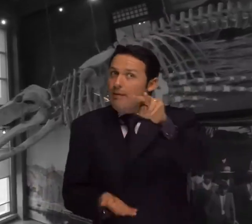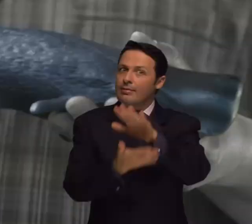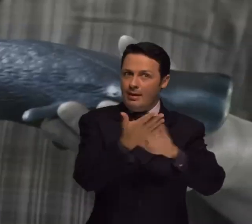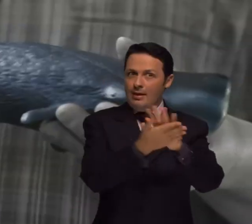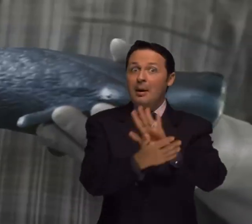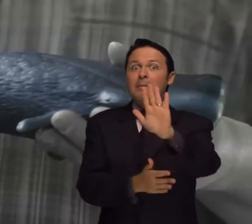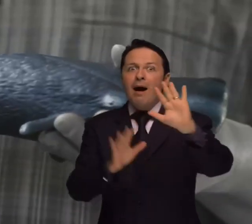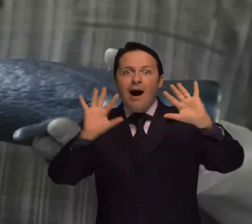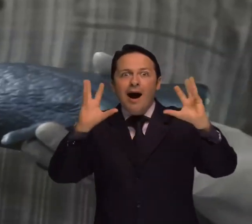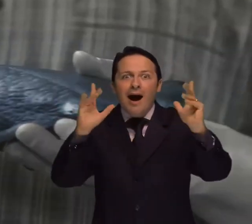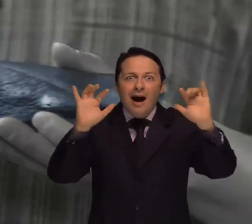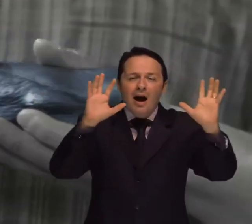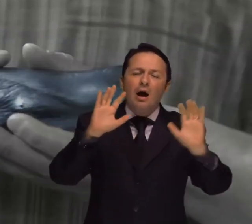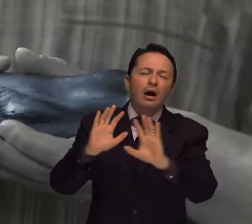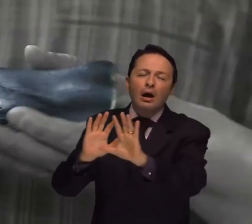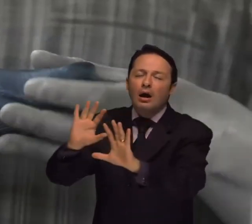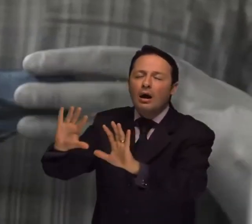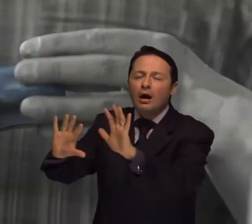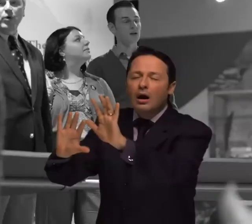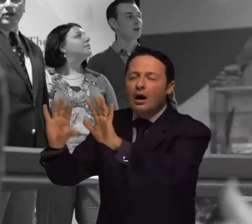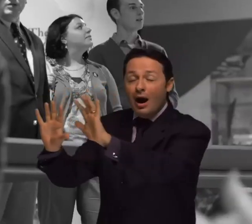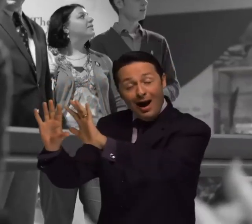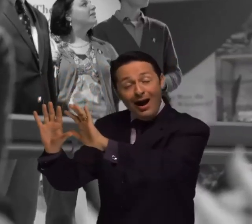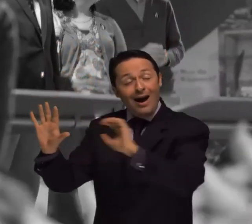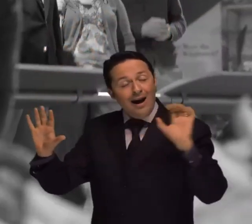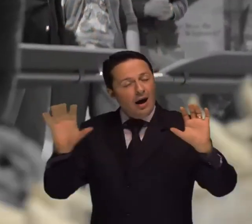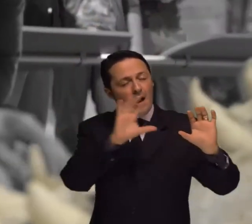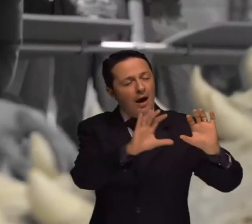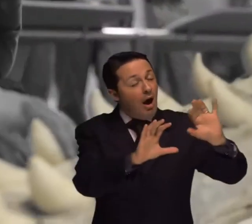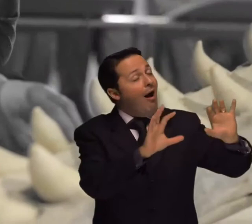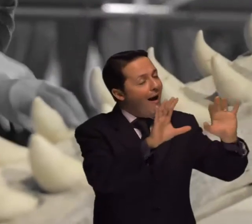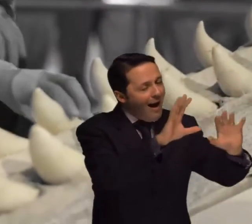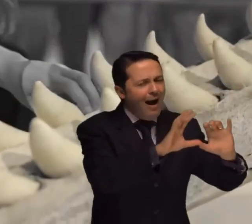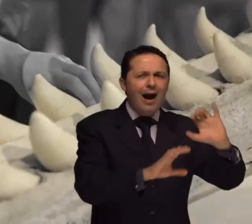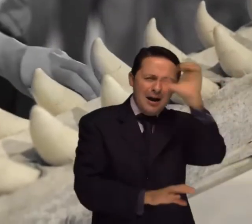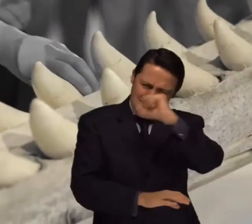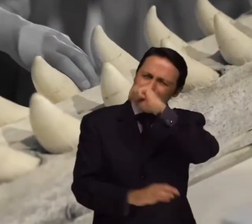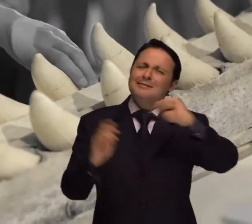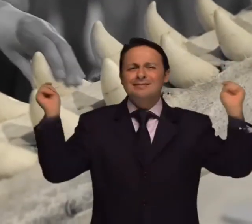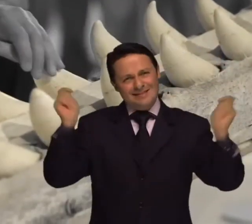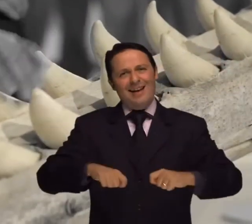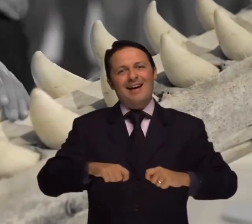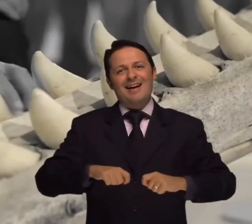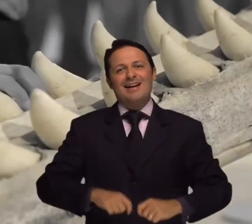Eu tenho muita sensibilidade nas mãos. E é com elas que eu vejo as coisas.